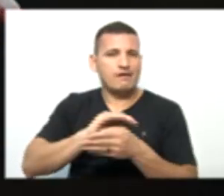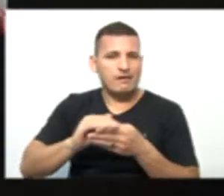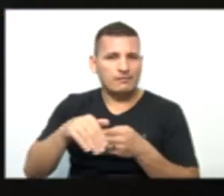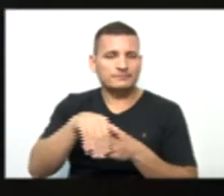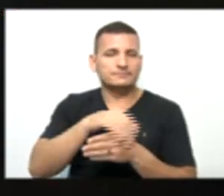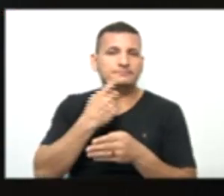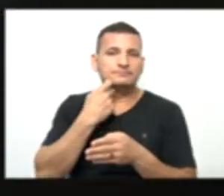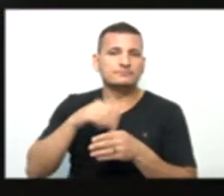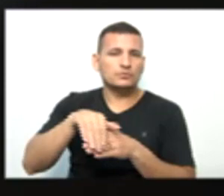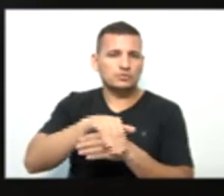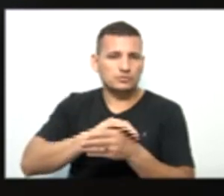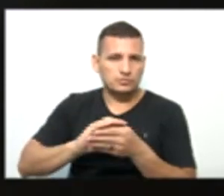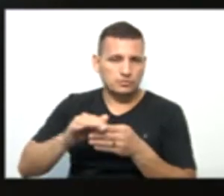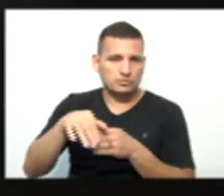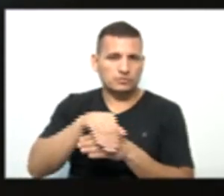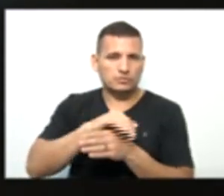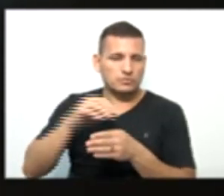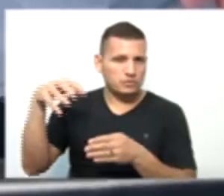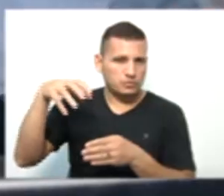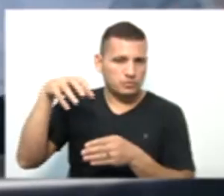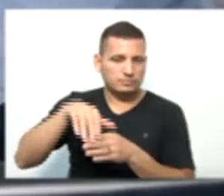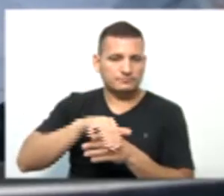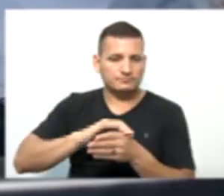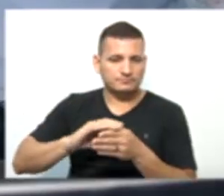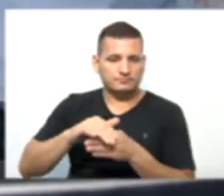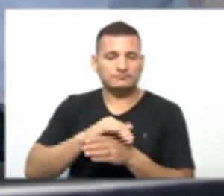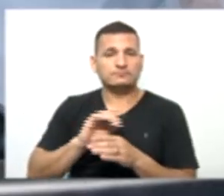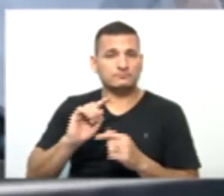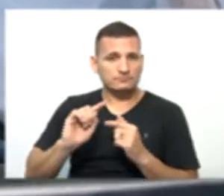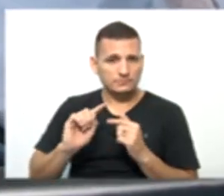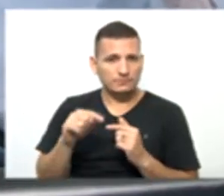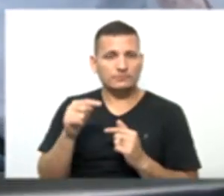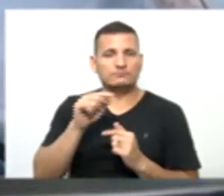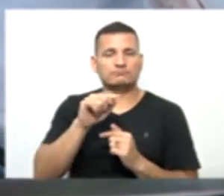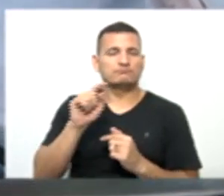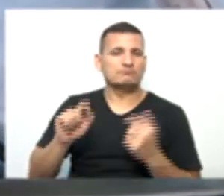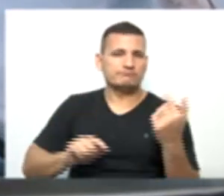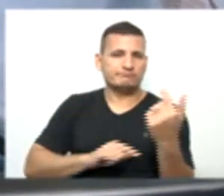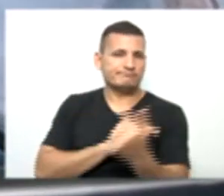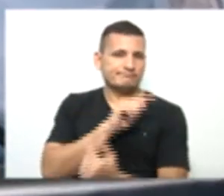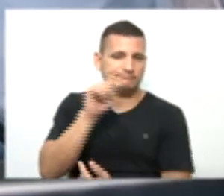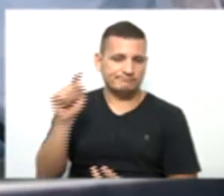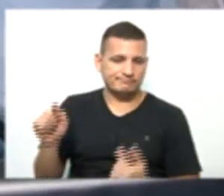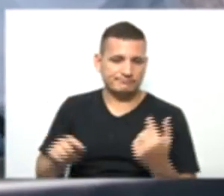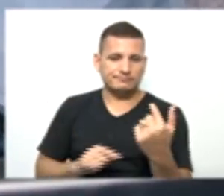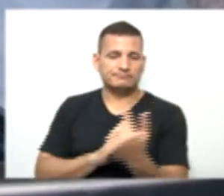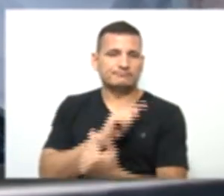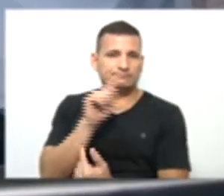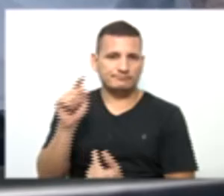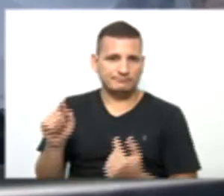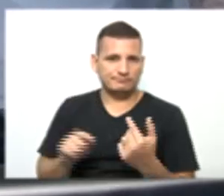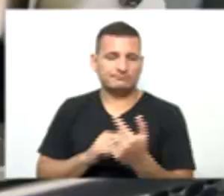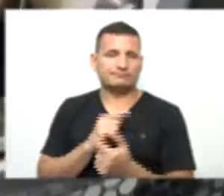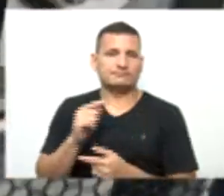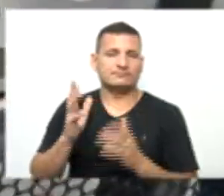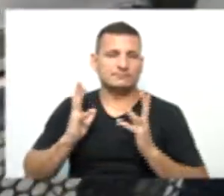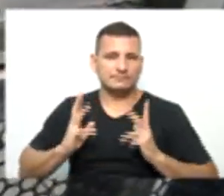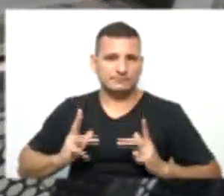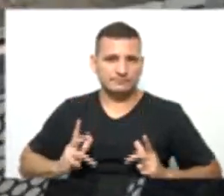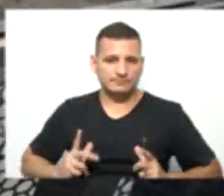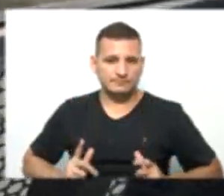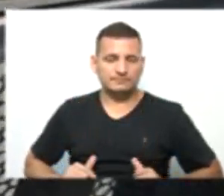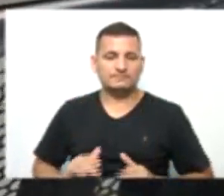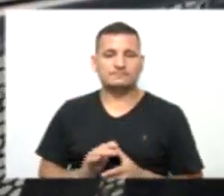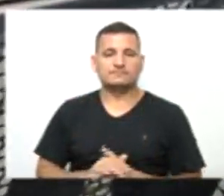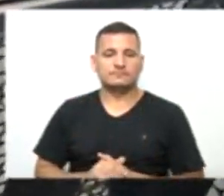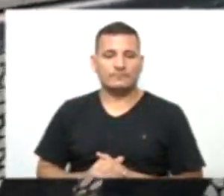né? No caso, esse peixe, ele vai entrar aqui na máquina.